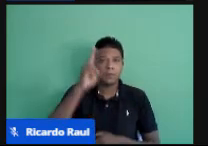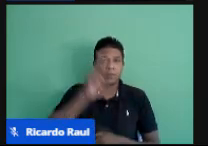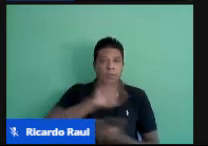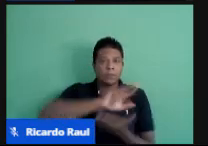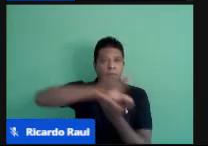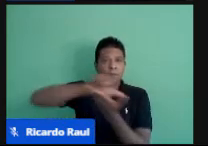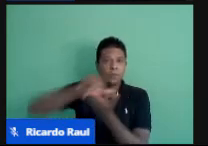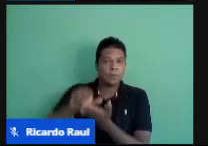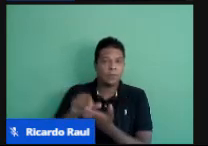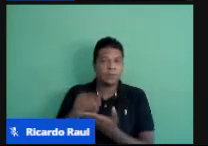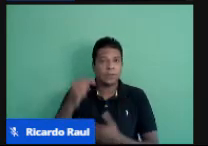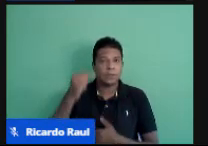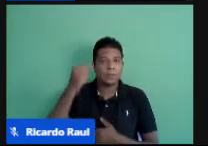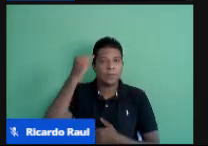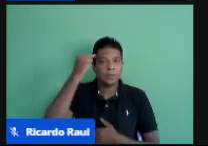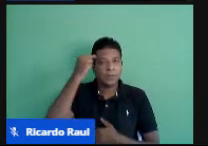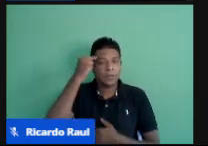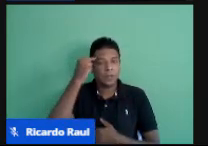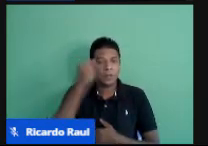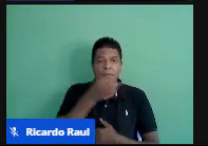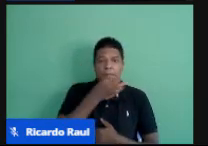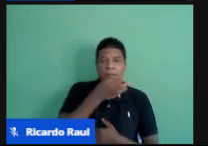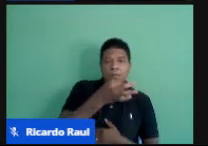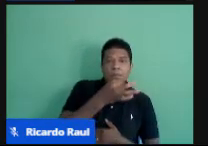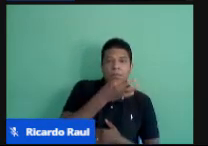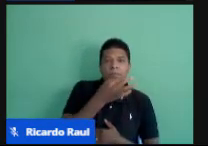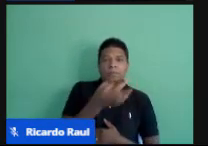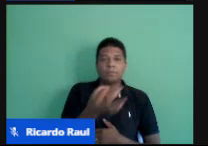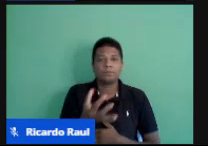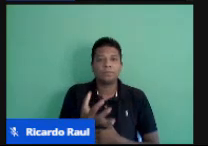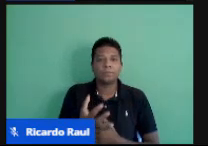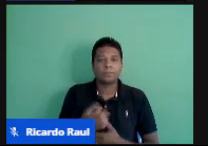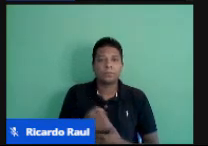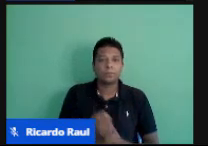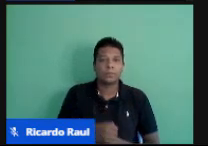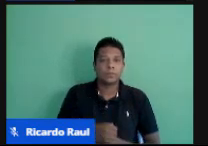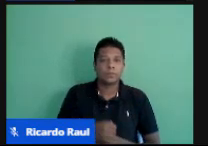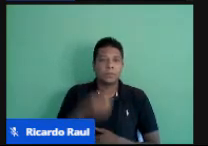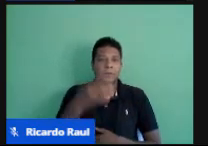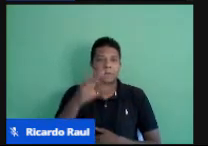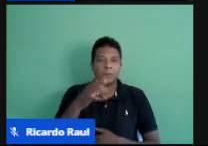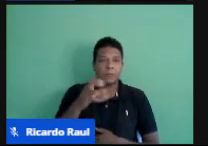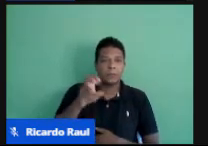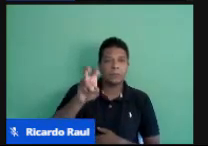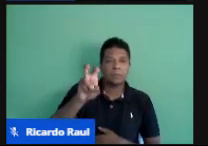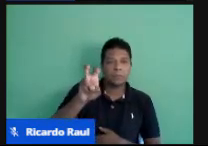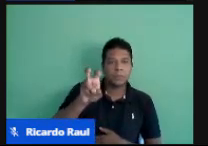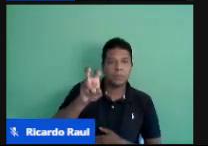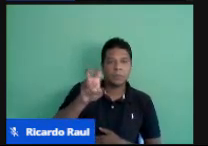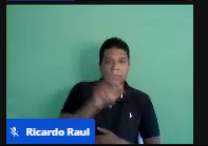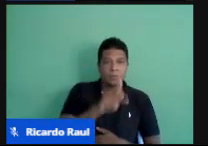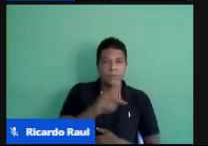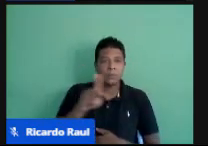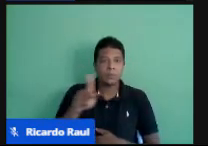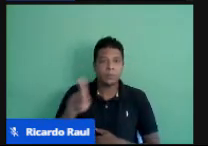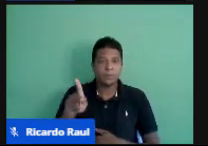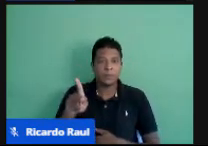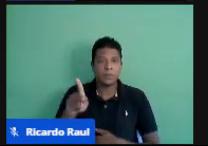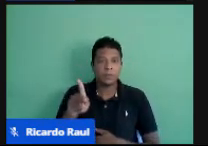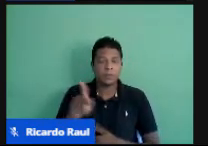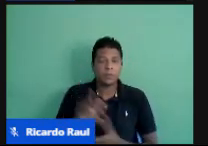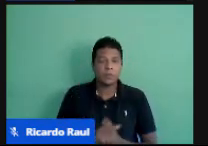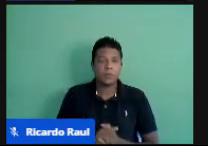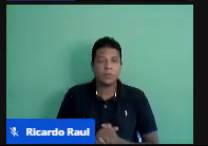estamos aqui em 4, 5 professores, né? A gente tem os colegas que estão aqui na gravação, também são professores